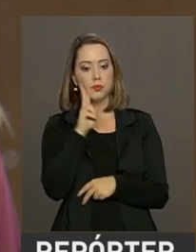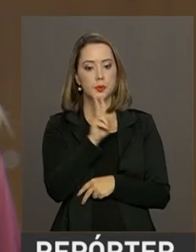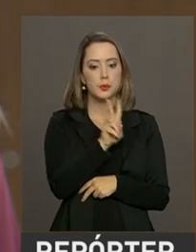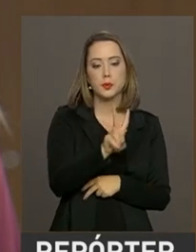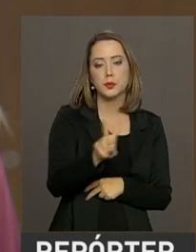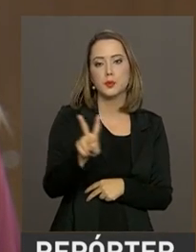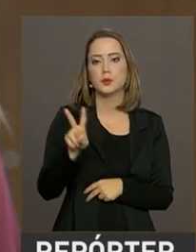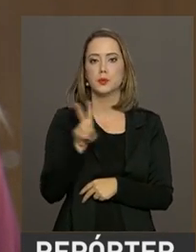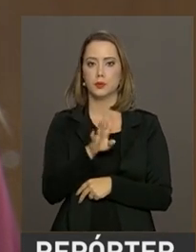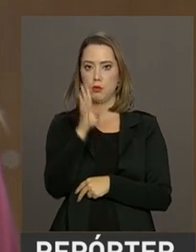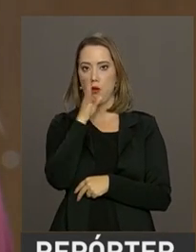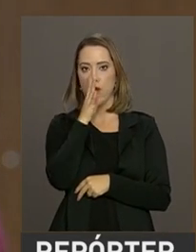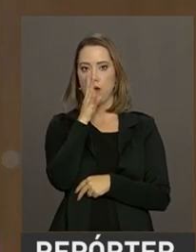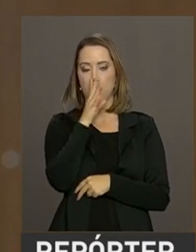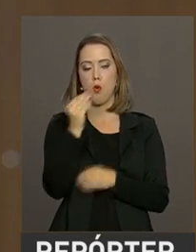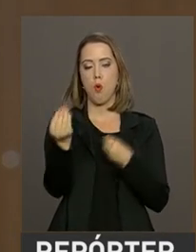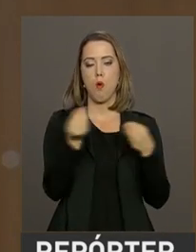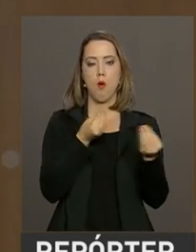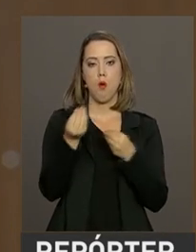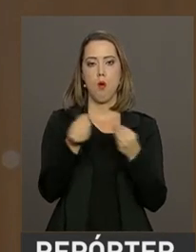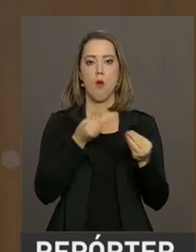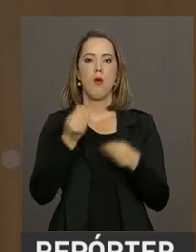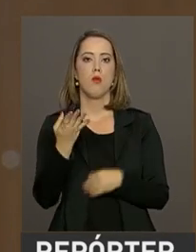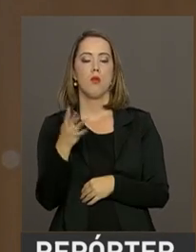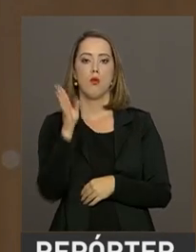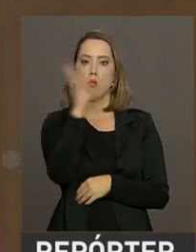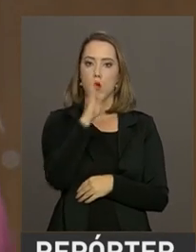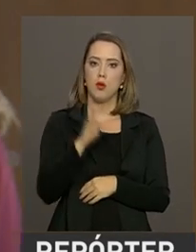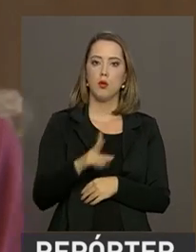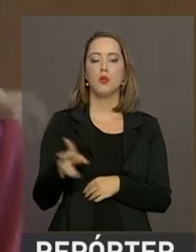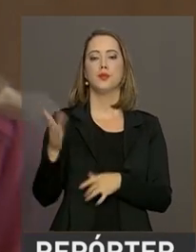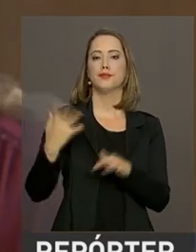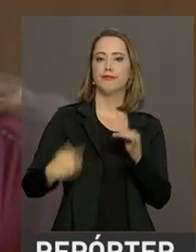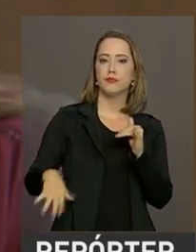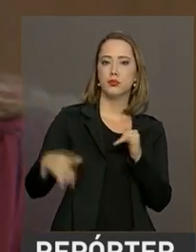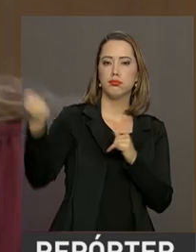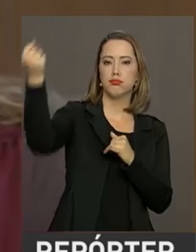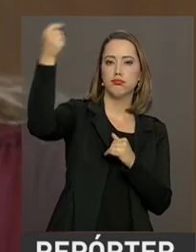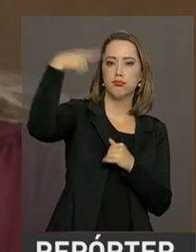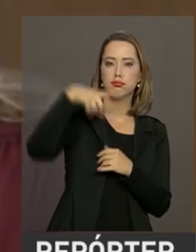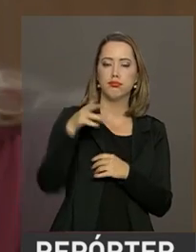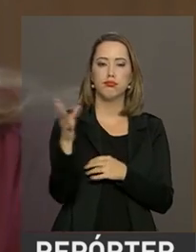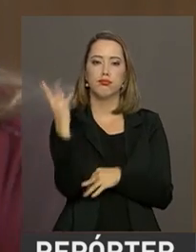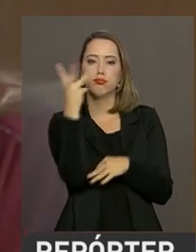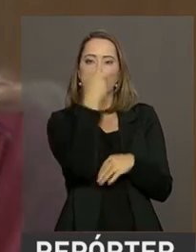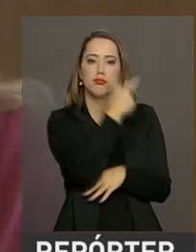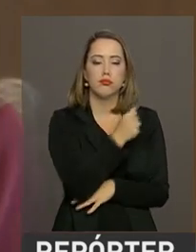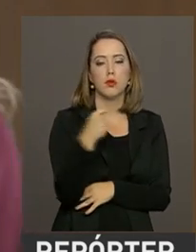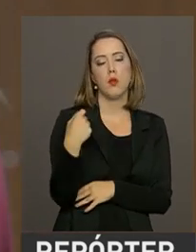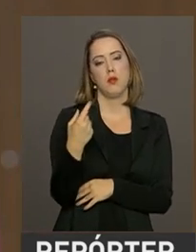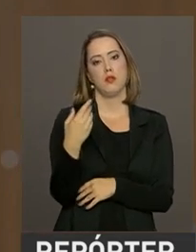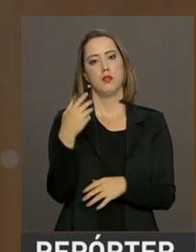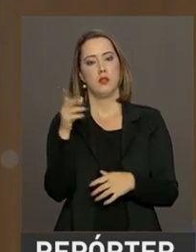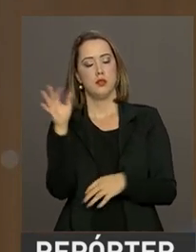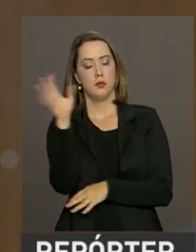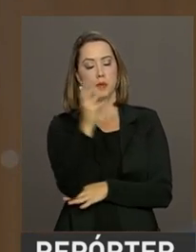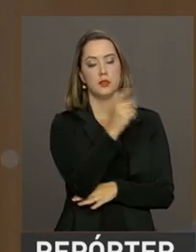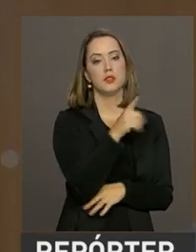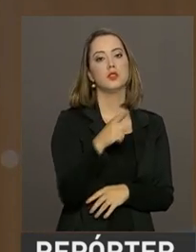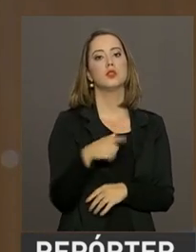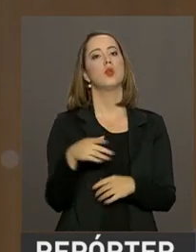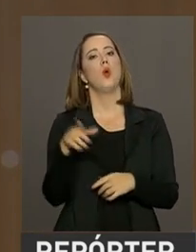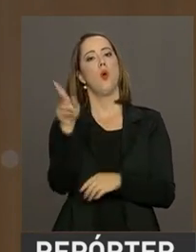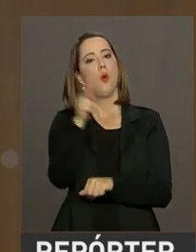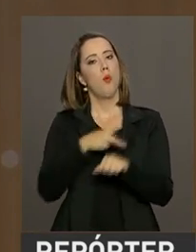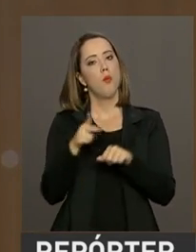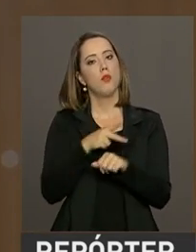acontecendo e como é o Brasil o nosso sol a nossa praia as nossas belezas naturais a nossa gente o brasileiro é um povo